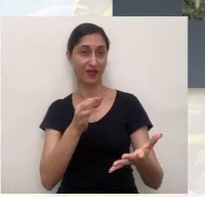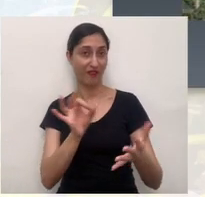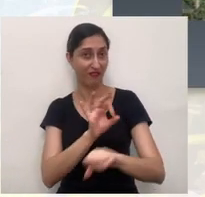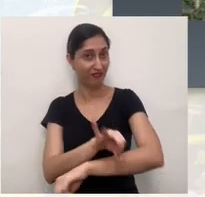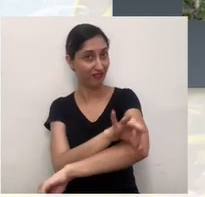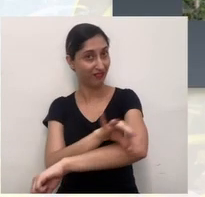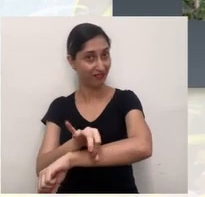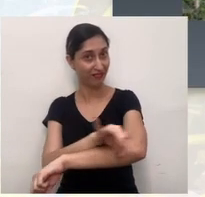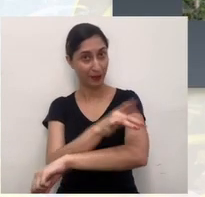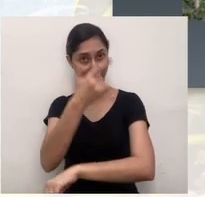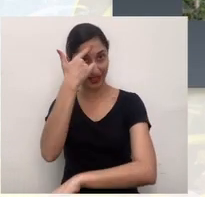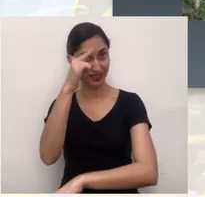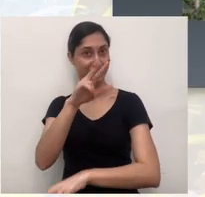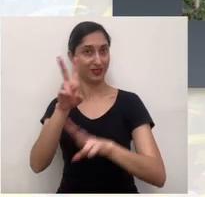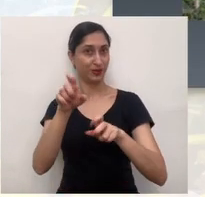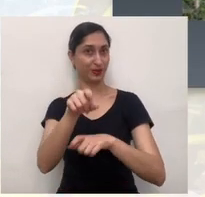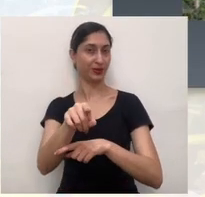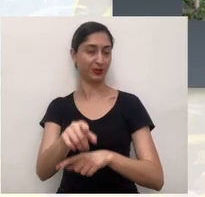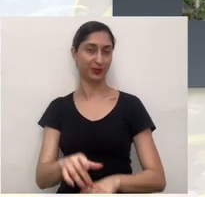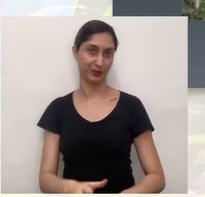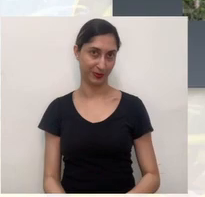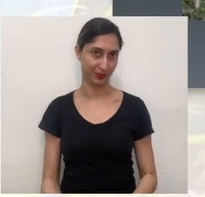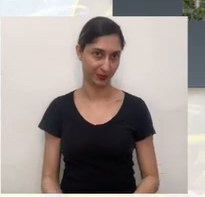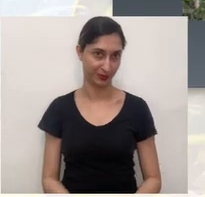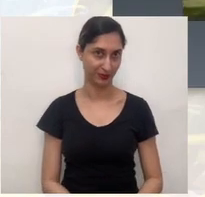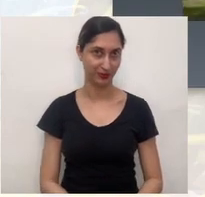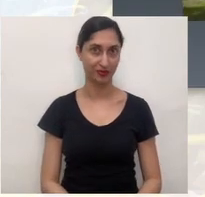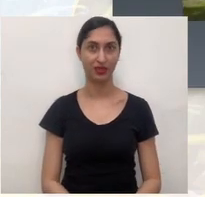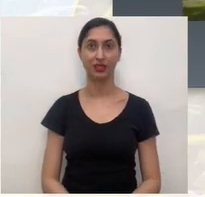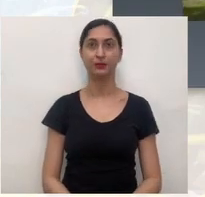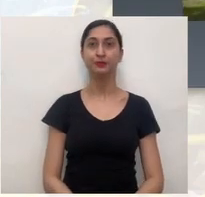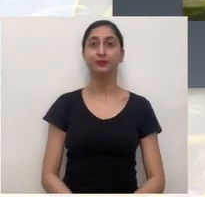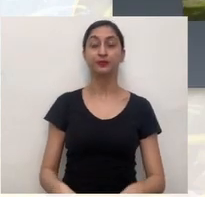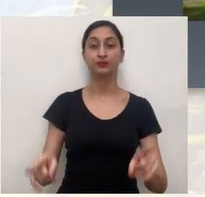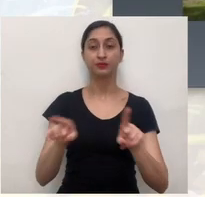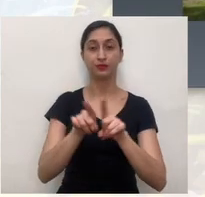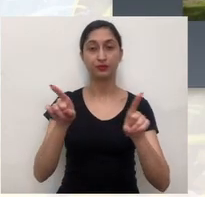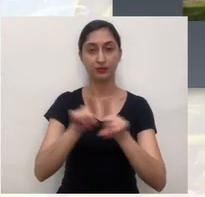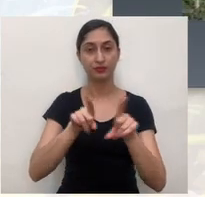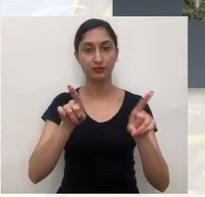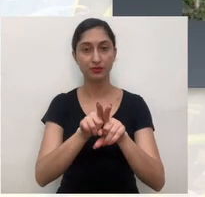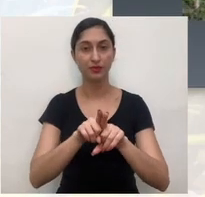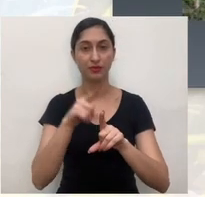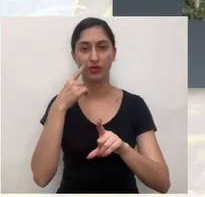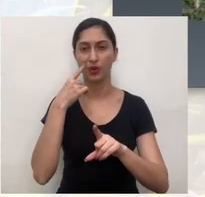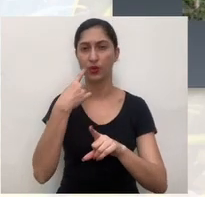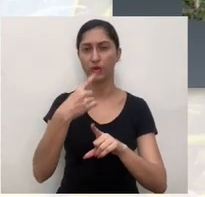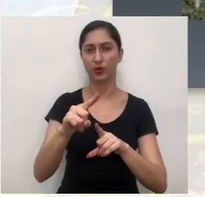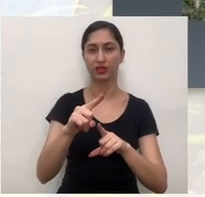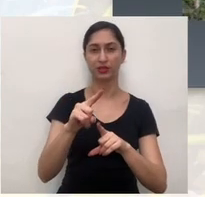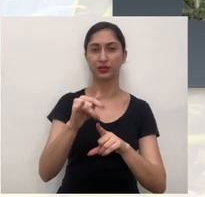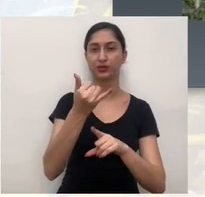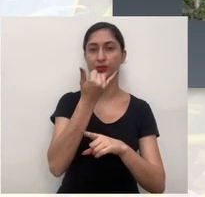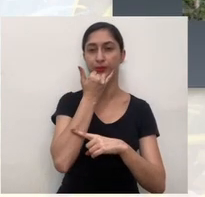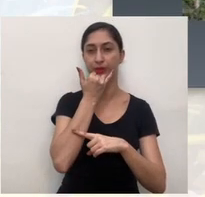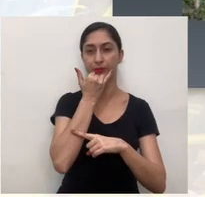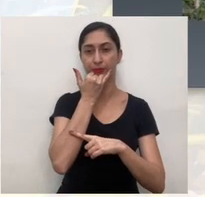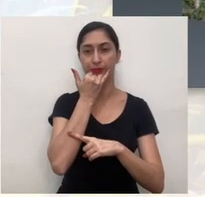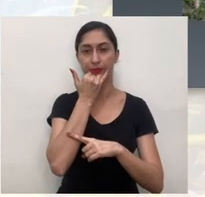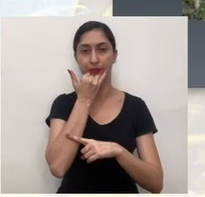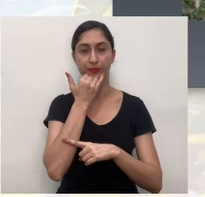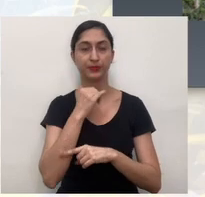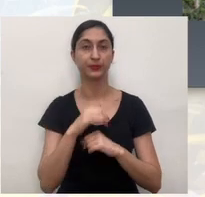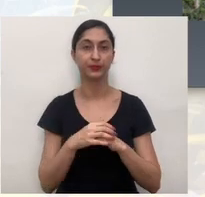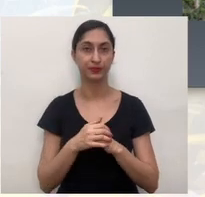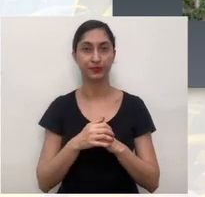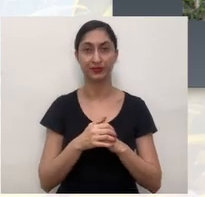né? E que vai se repetir. Esse lago, por exemplo, essa forma, desculpem, voltar aqui, essa forma